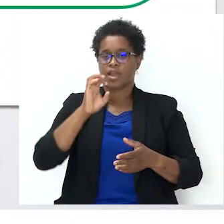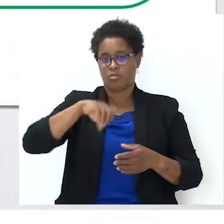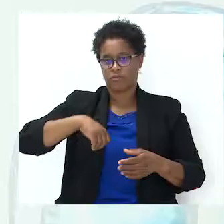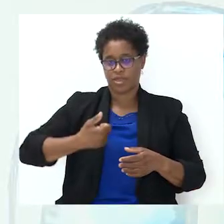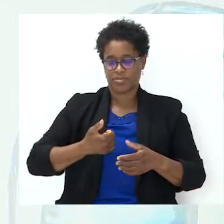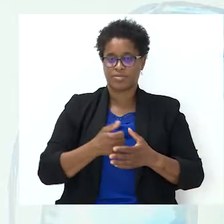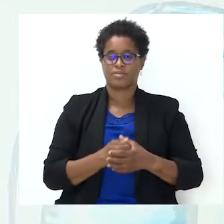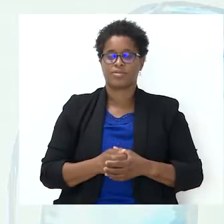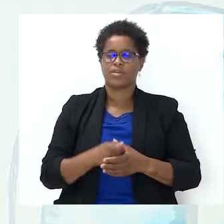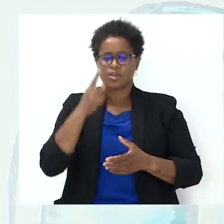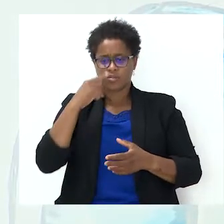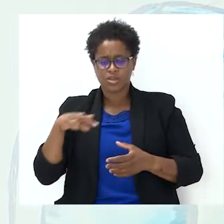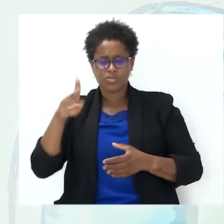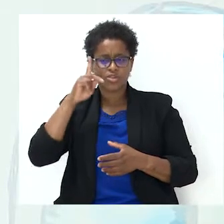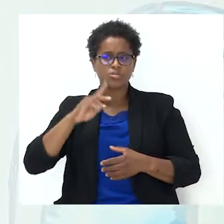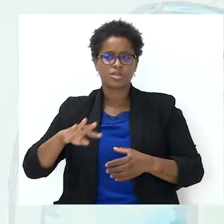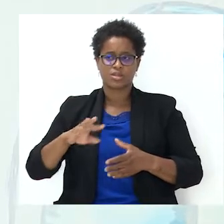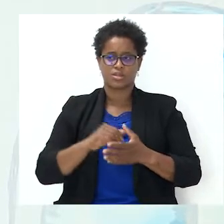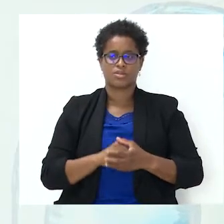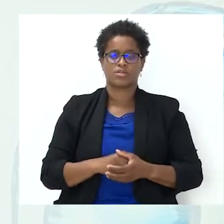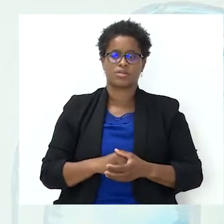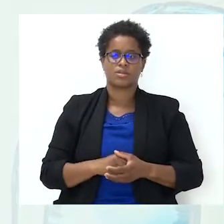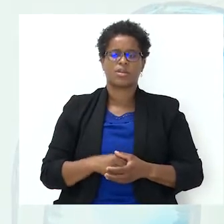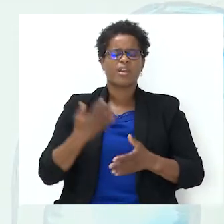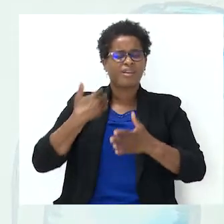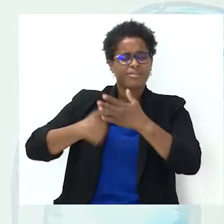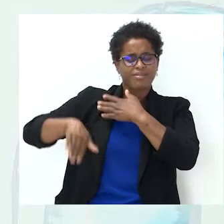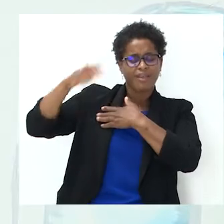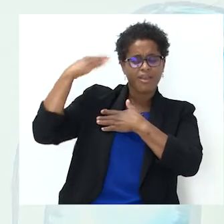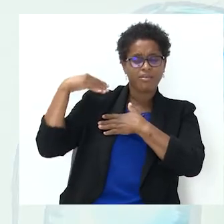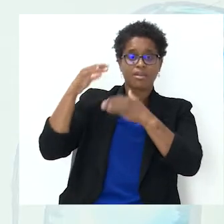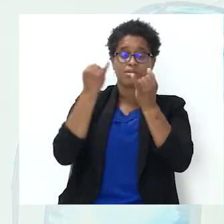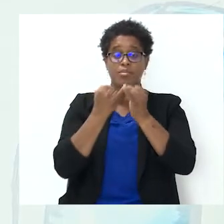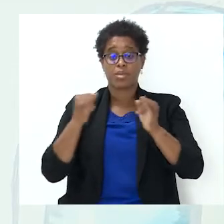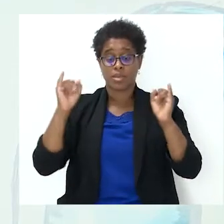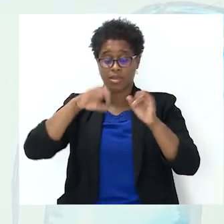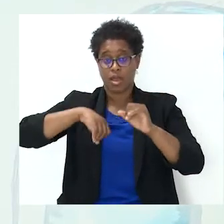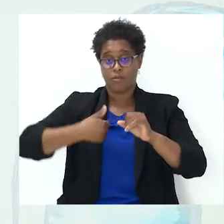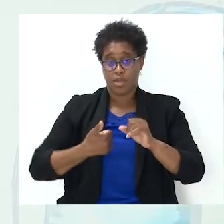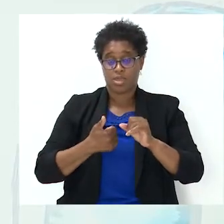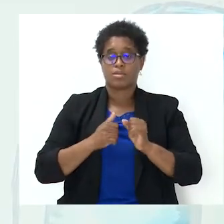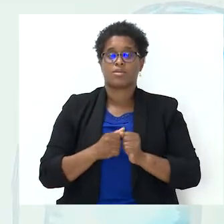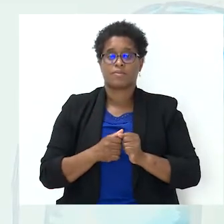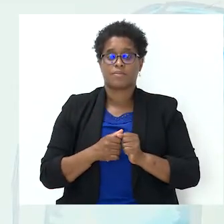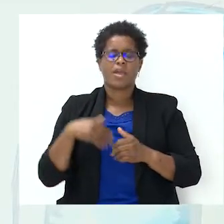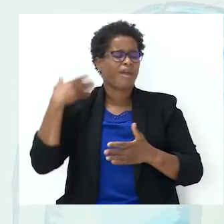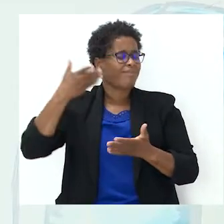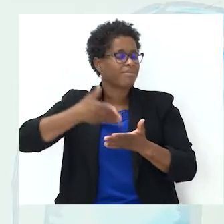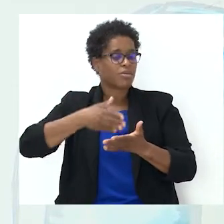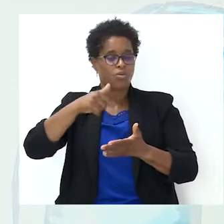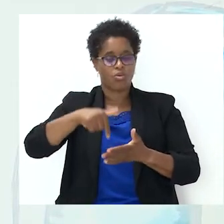Verde. Meninos e meninas, desde a independência de Cabo Verde até